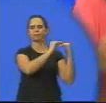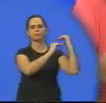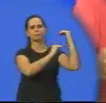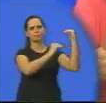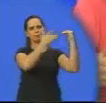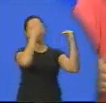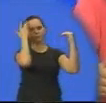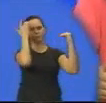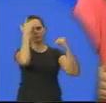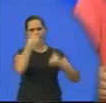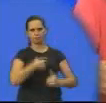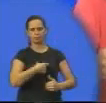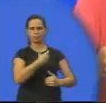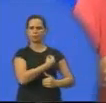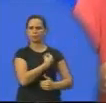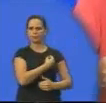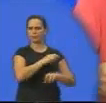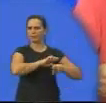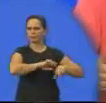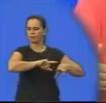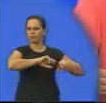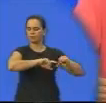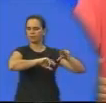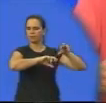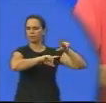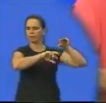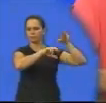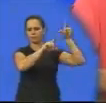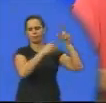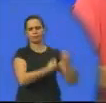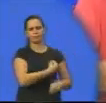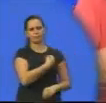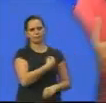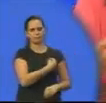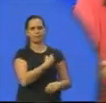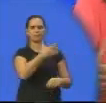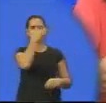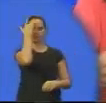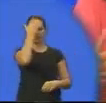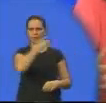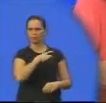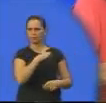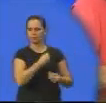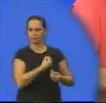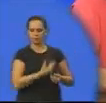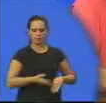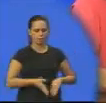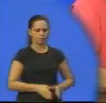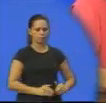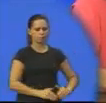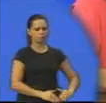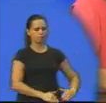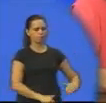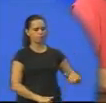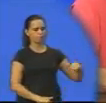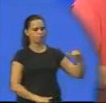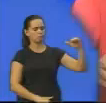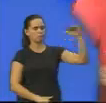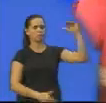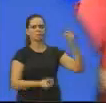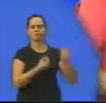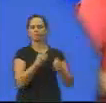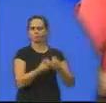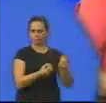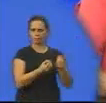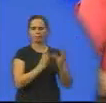as diferentes características em cada um dos momentos que o sujeito humano passa ao longo da sua vida.